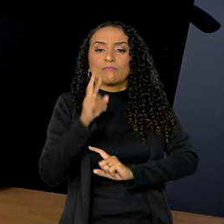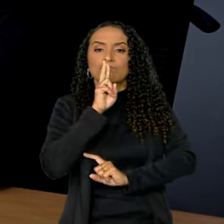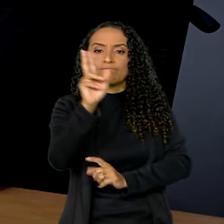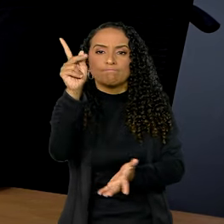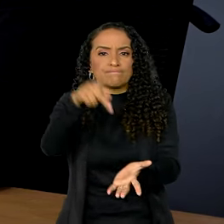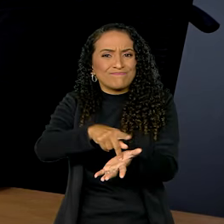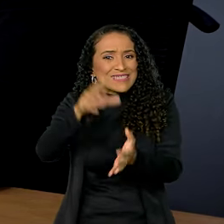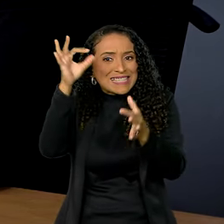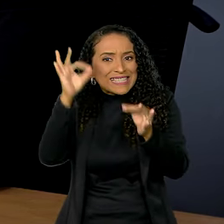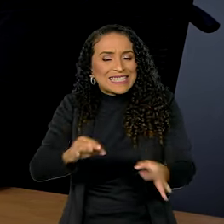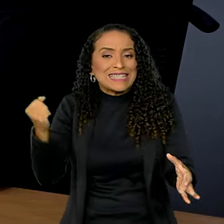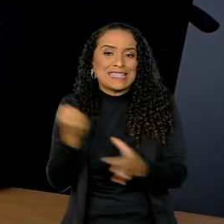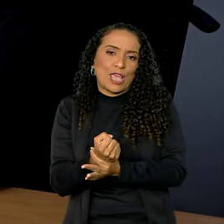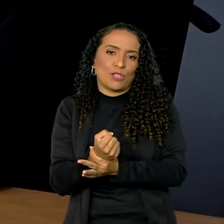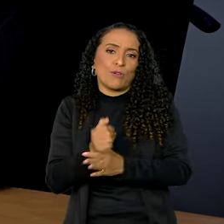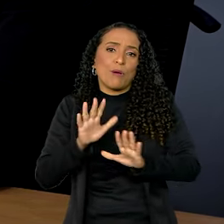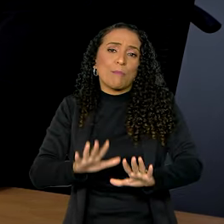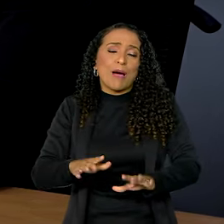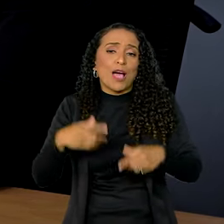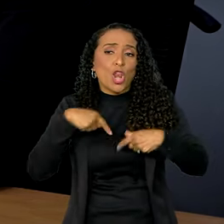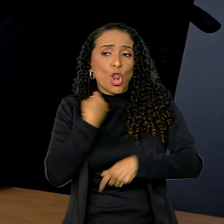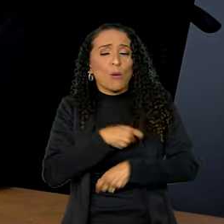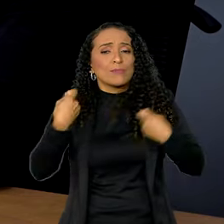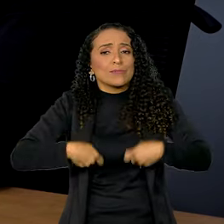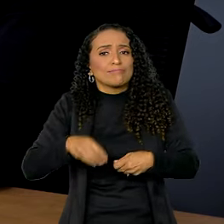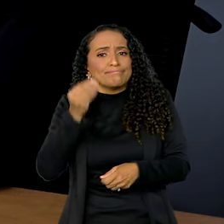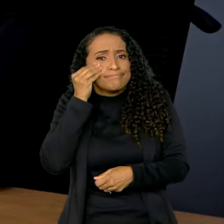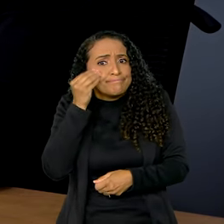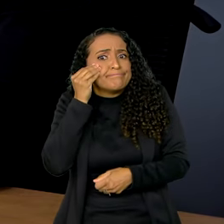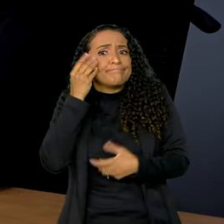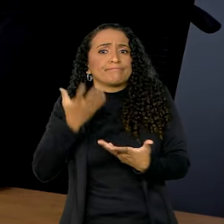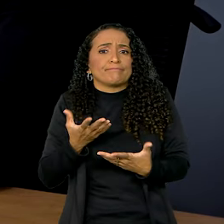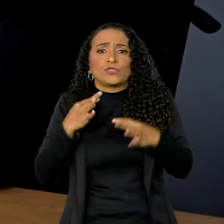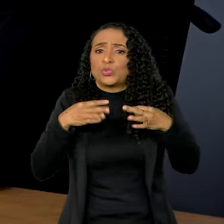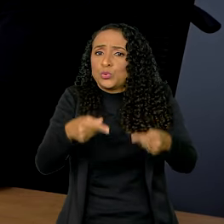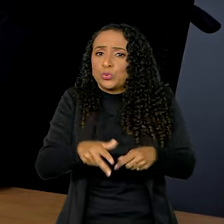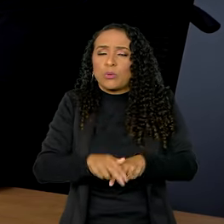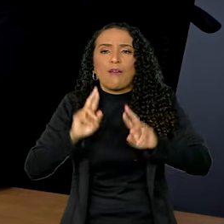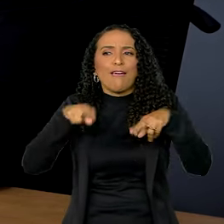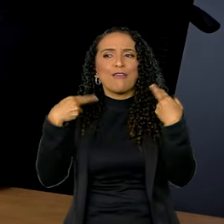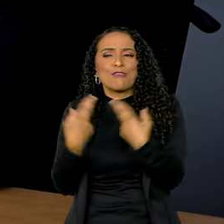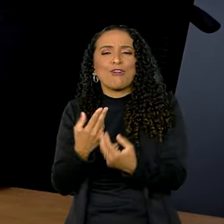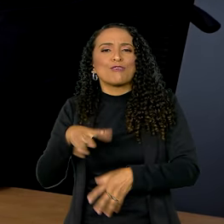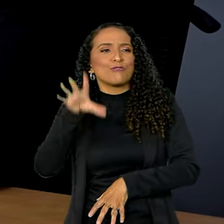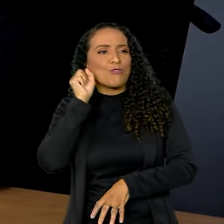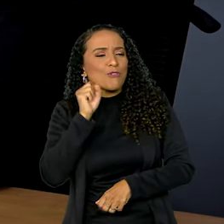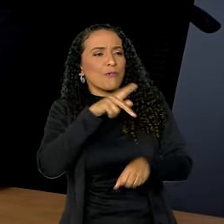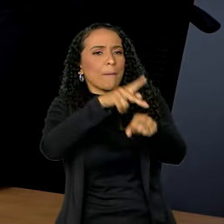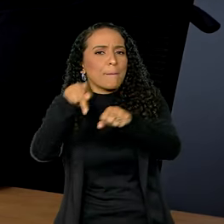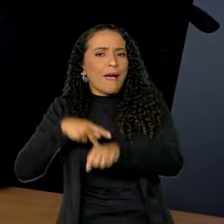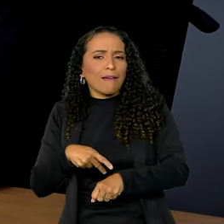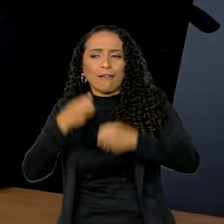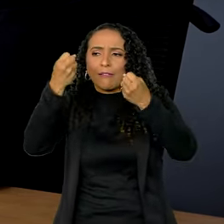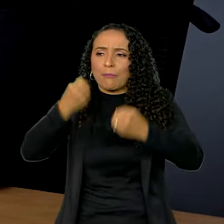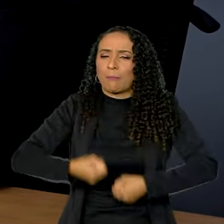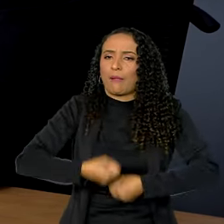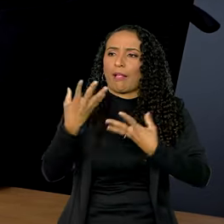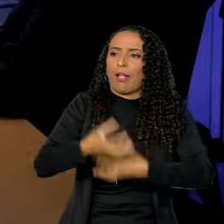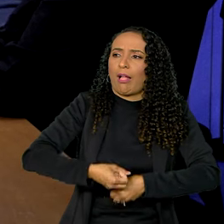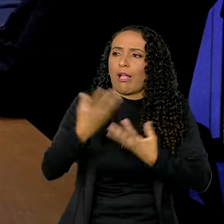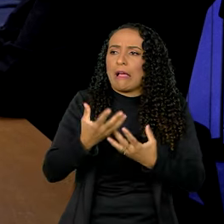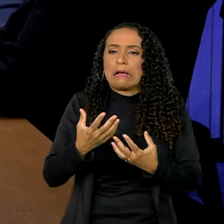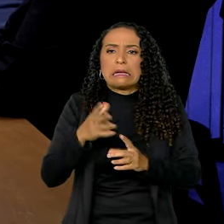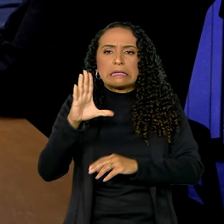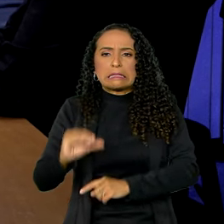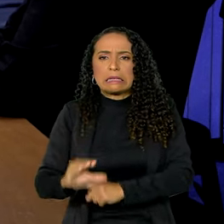garantidos mas nós temos que tentar tudo eh em reuniões internacionais a gente ouve muitos muitas intervenções de países dizendo a ciência é Clara